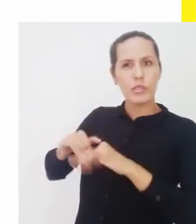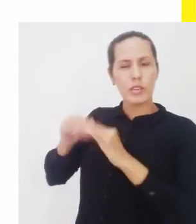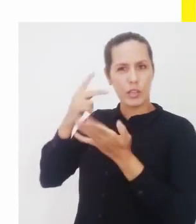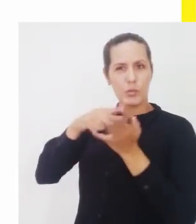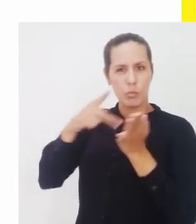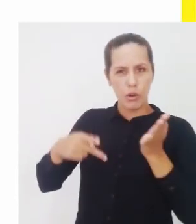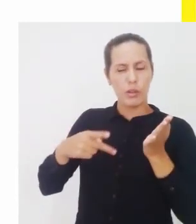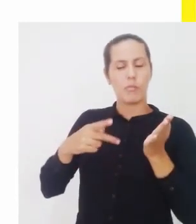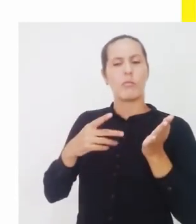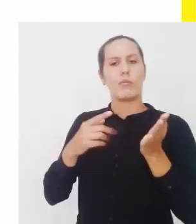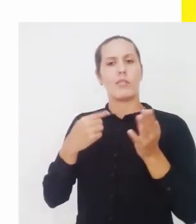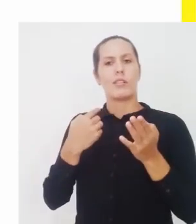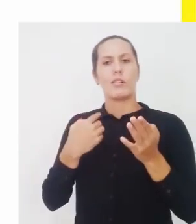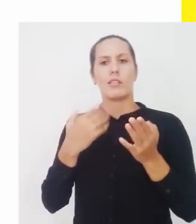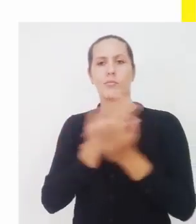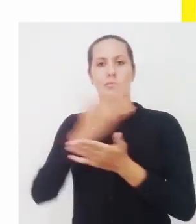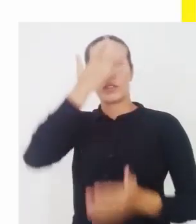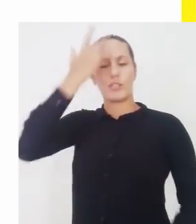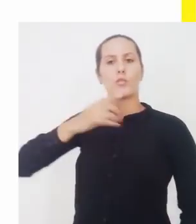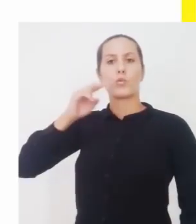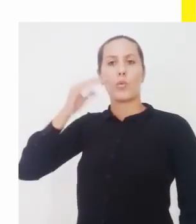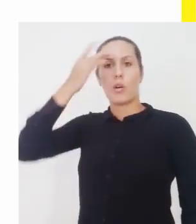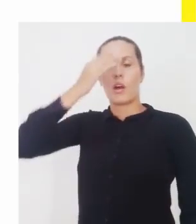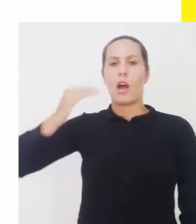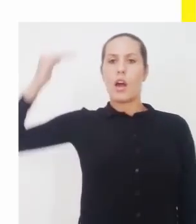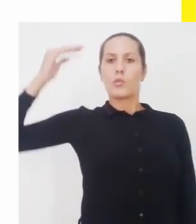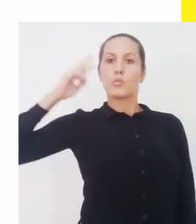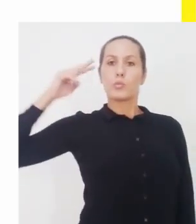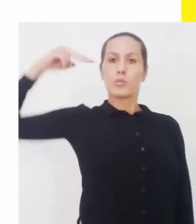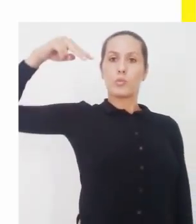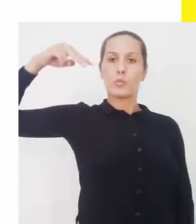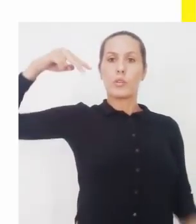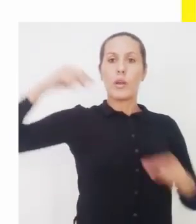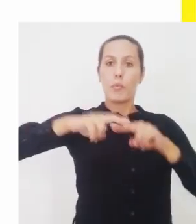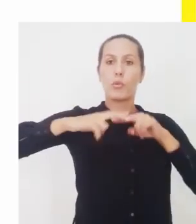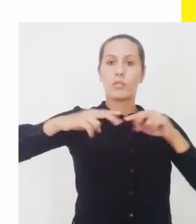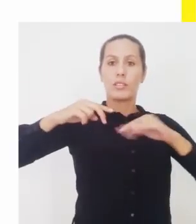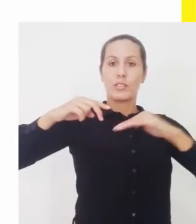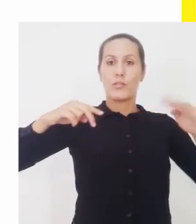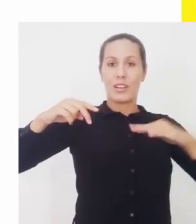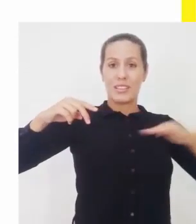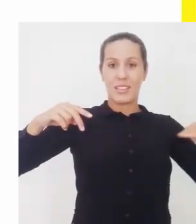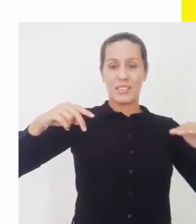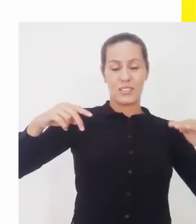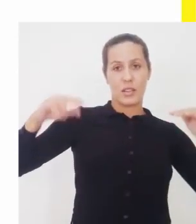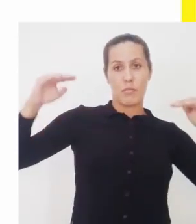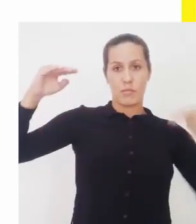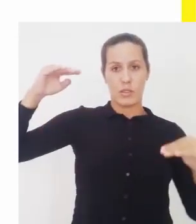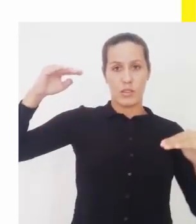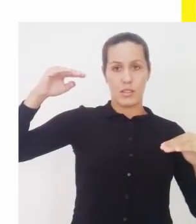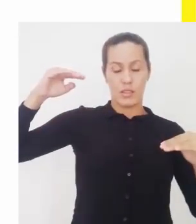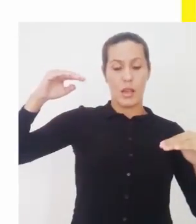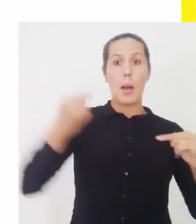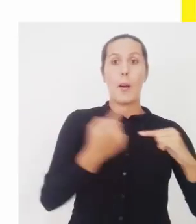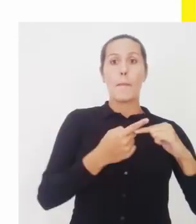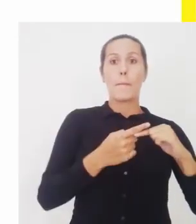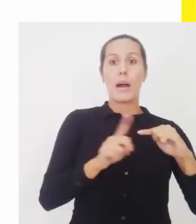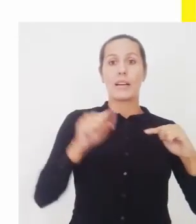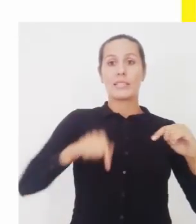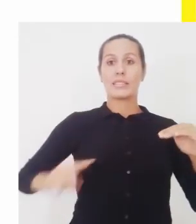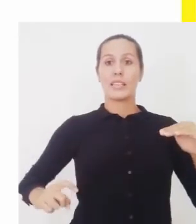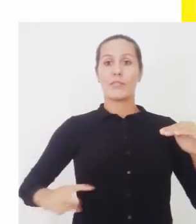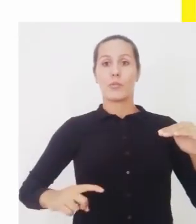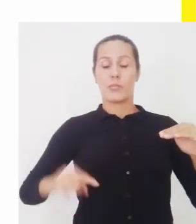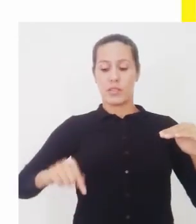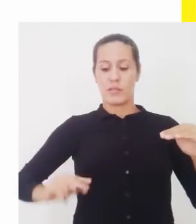mundialmente conhecido. Nele jogou Mauro Shampoo, grande nome do futebol pernambucano. E porque com o Ibis nós